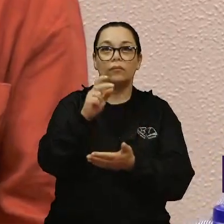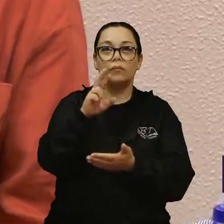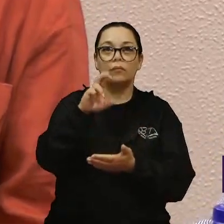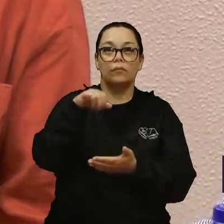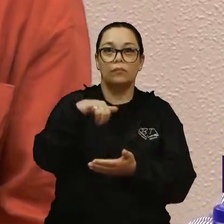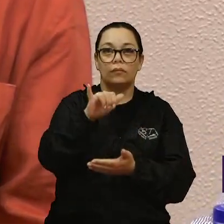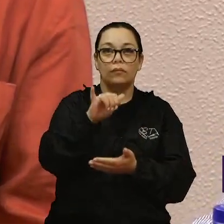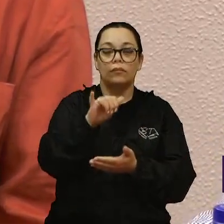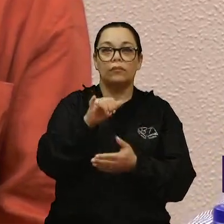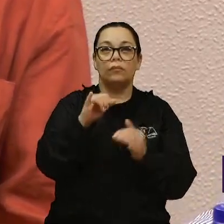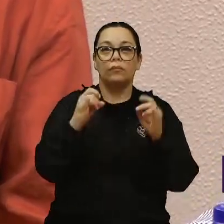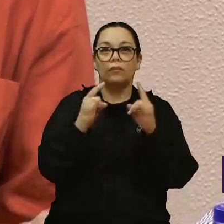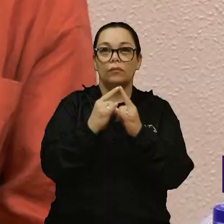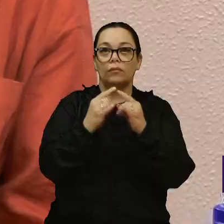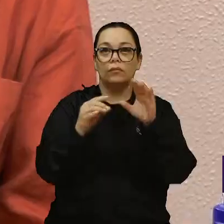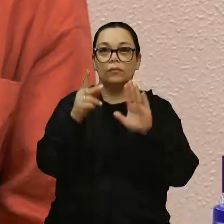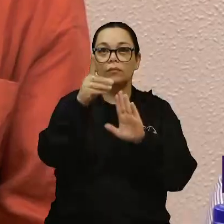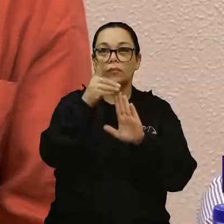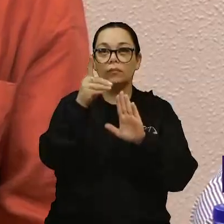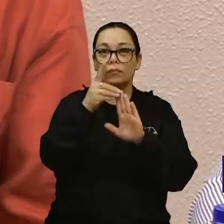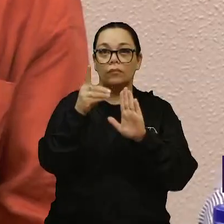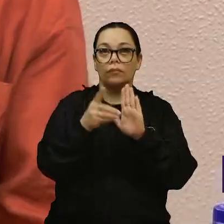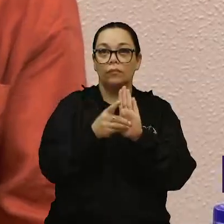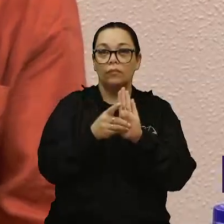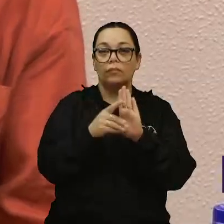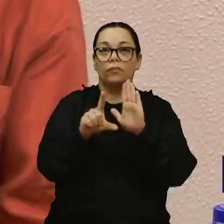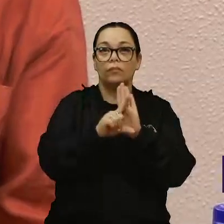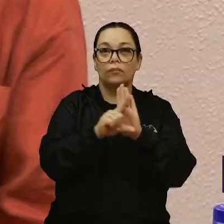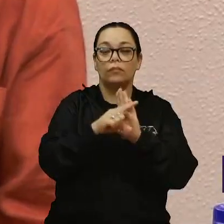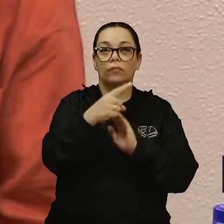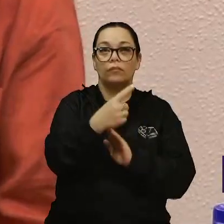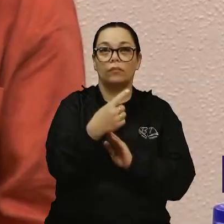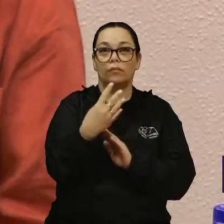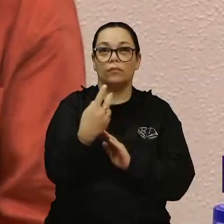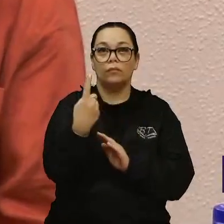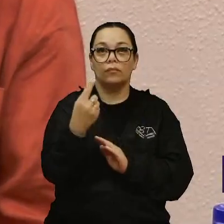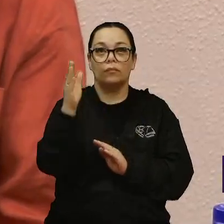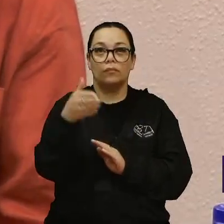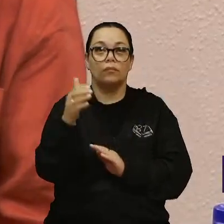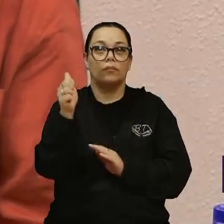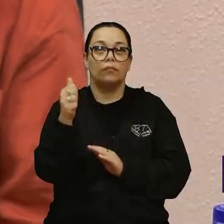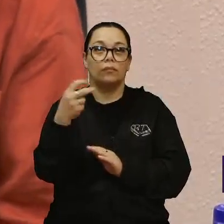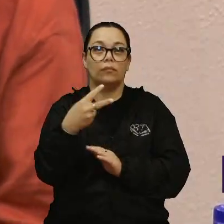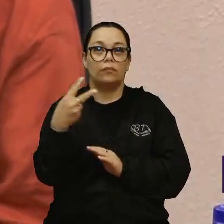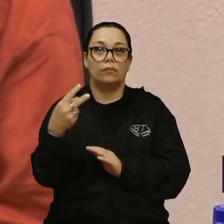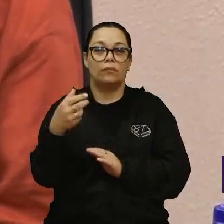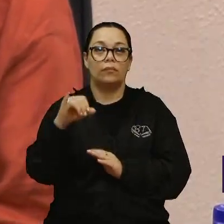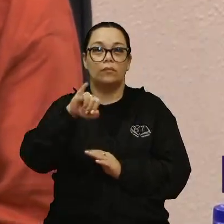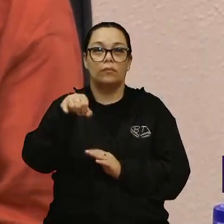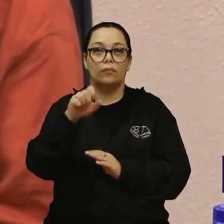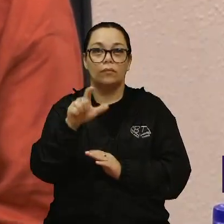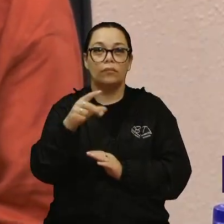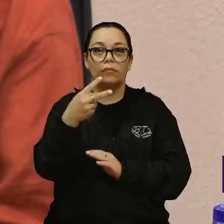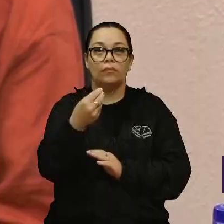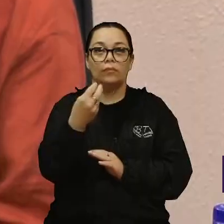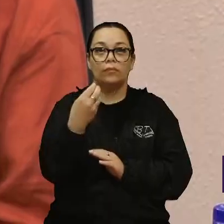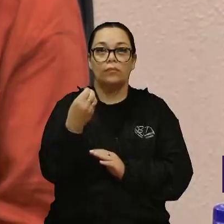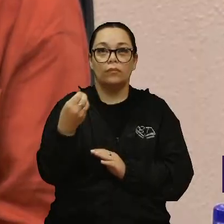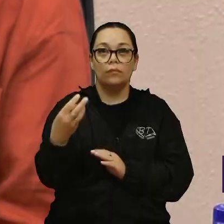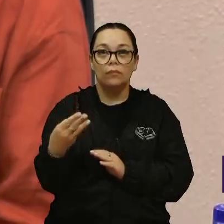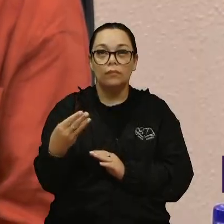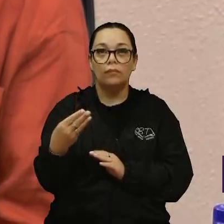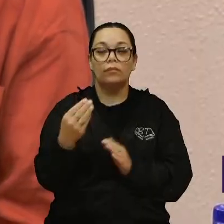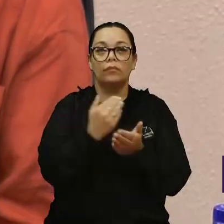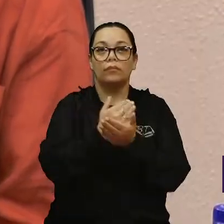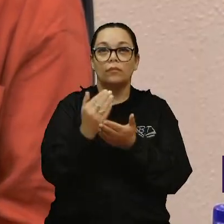Lima foi instituída pelo Decreto Legislativo 141/A de 22 de julho de 2003, a